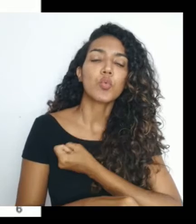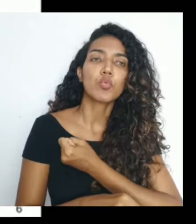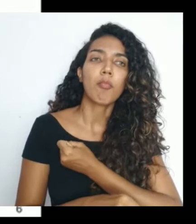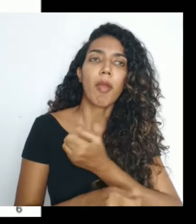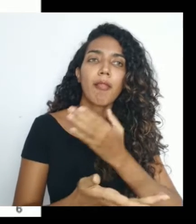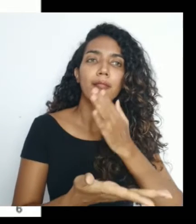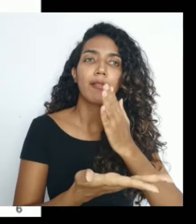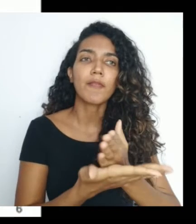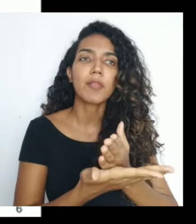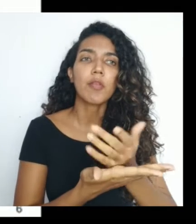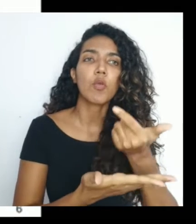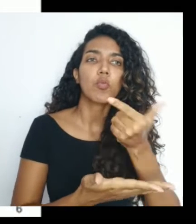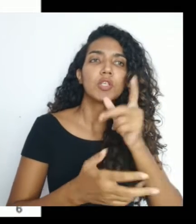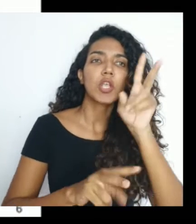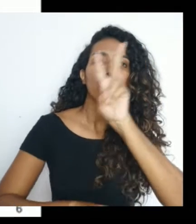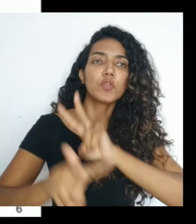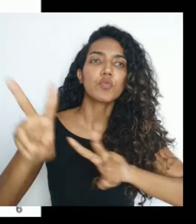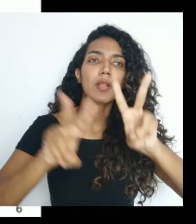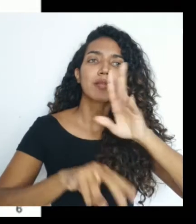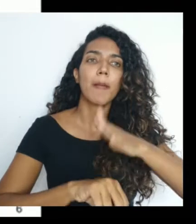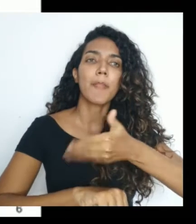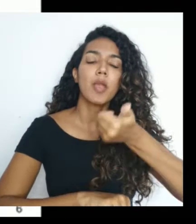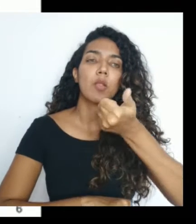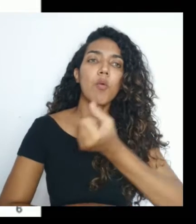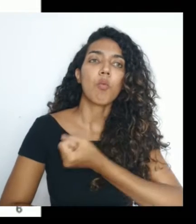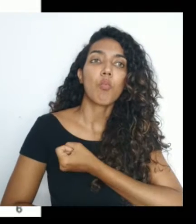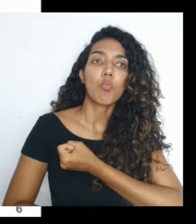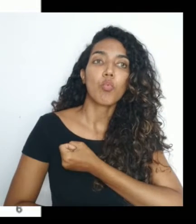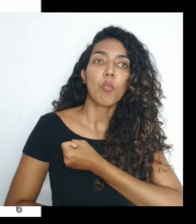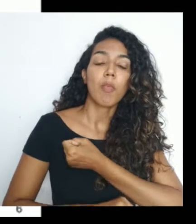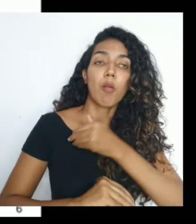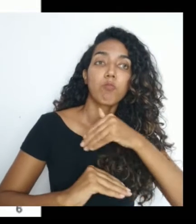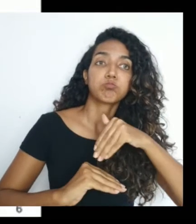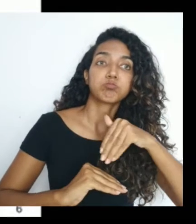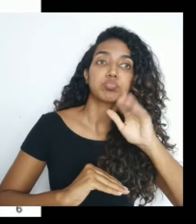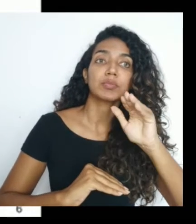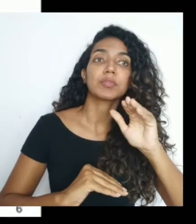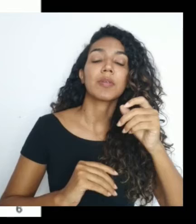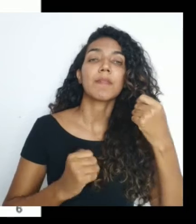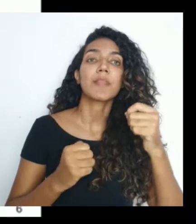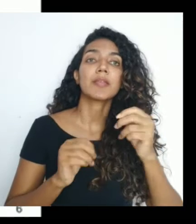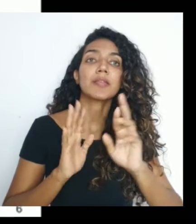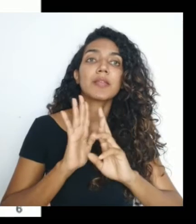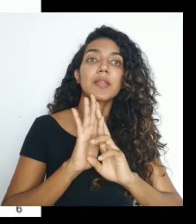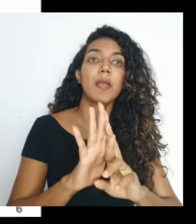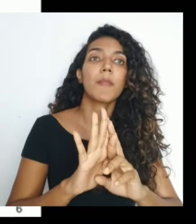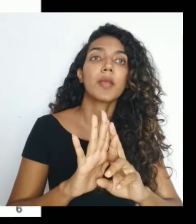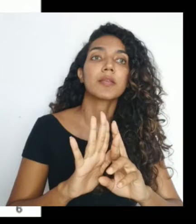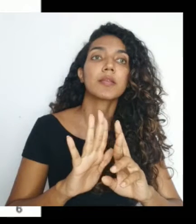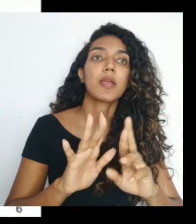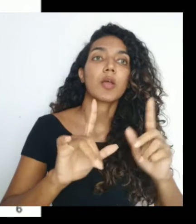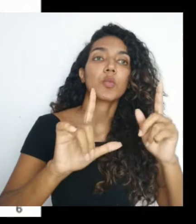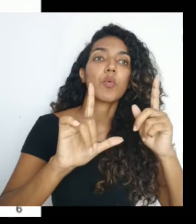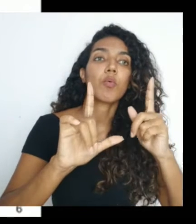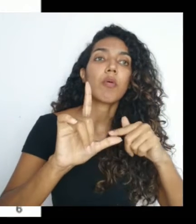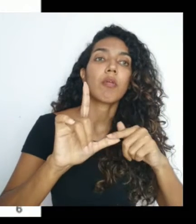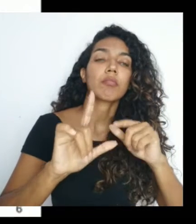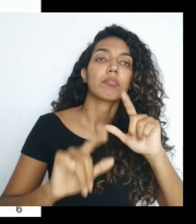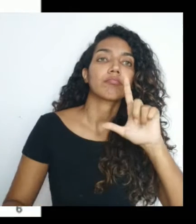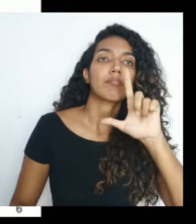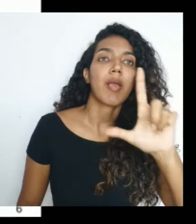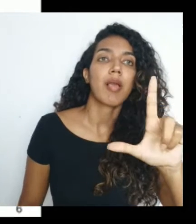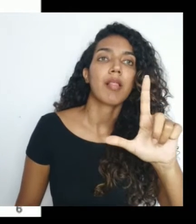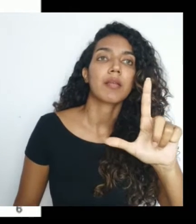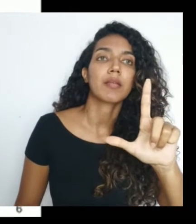Um número muito grande acima de um inteiro precisa ser representado com um L no final. Só para você dizer que esse